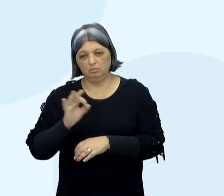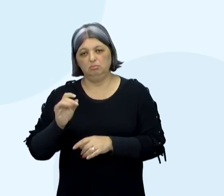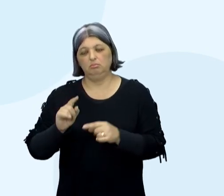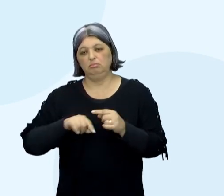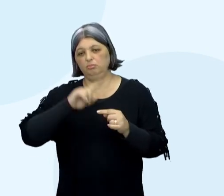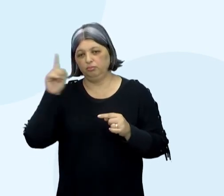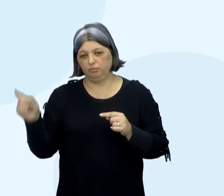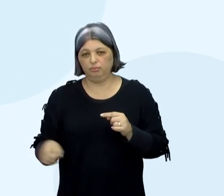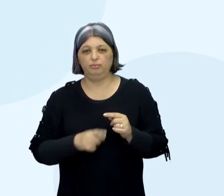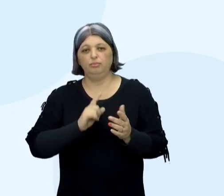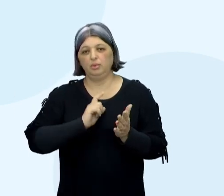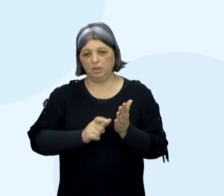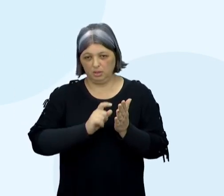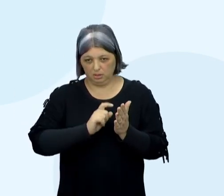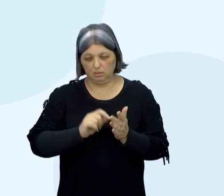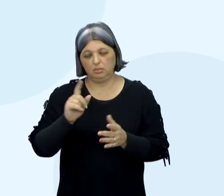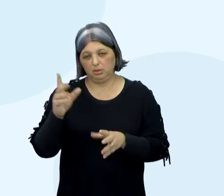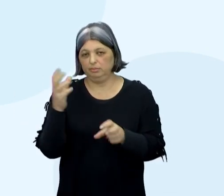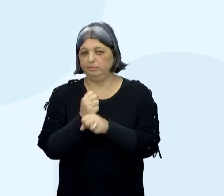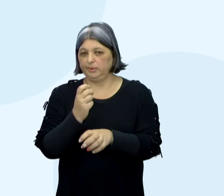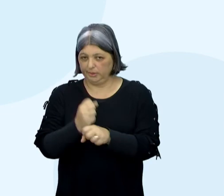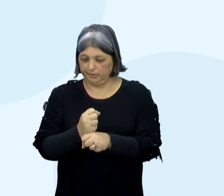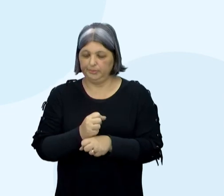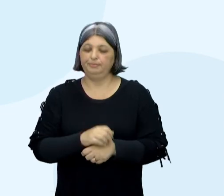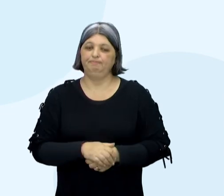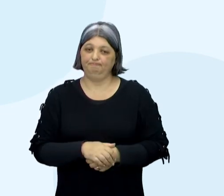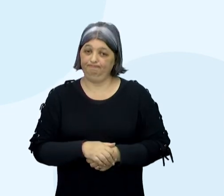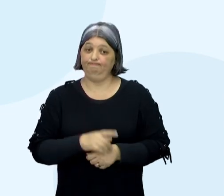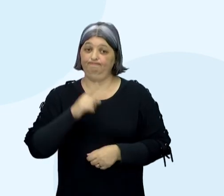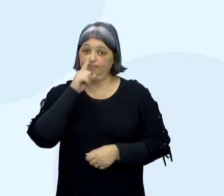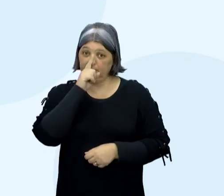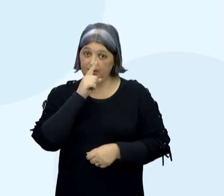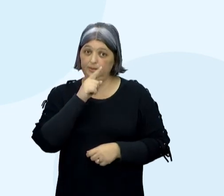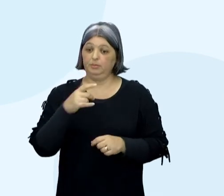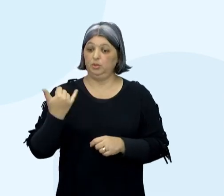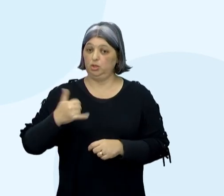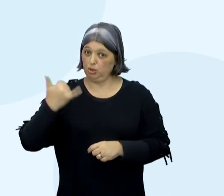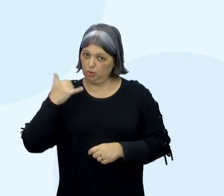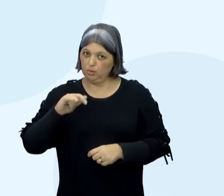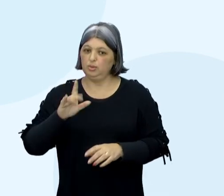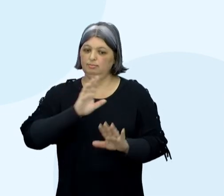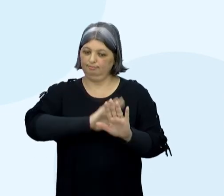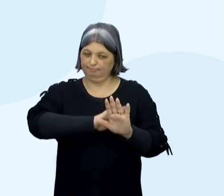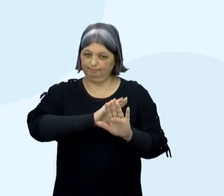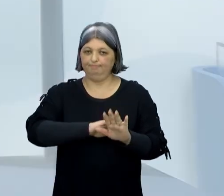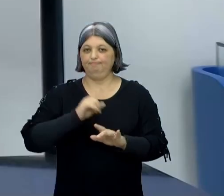crédito, que isso é um perigo, esse cálculo rotativo, esses juros composto aí, é